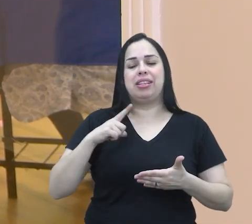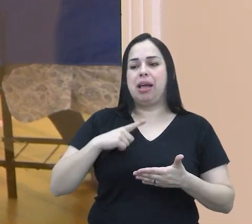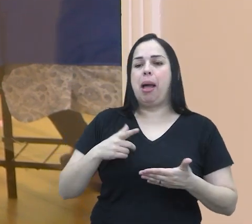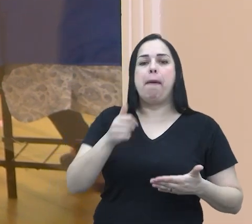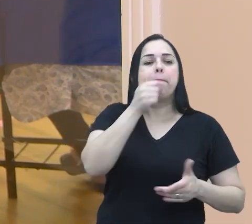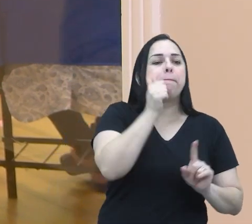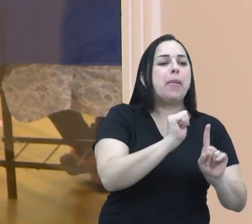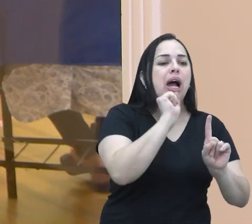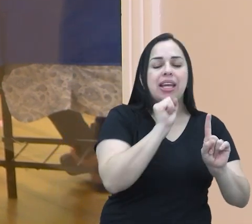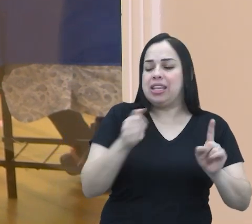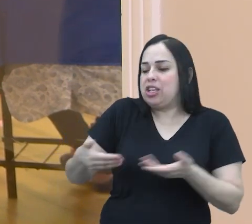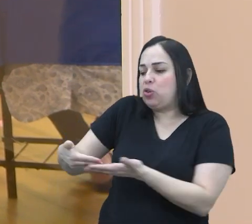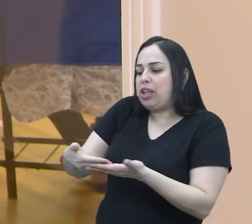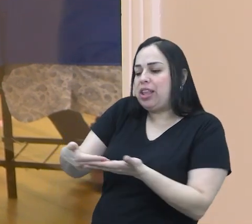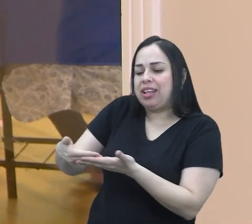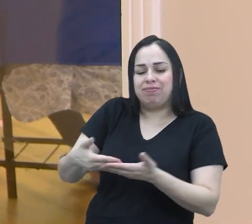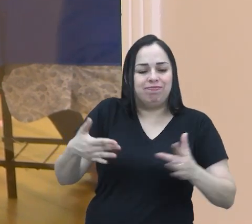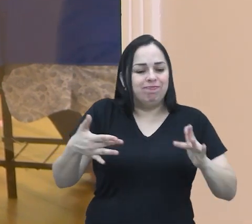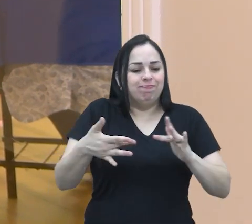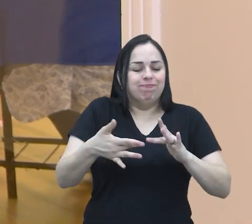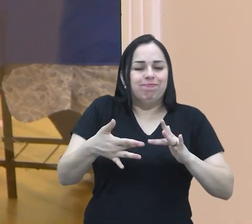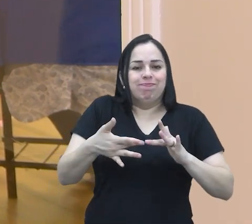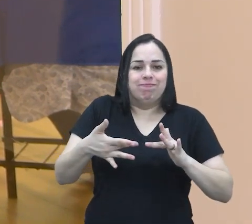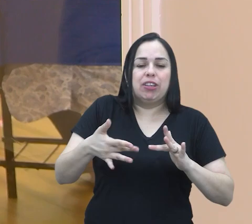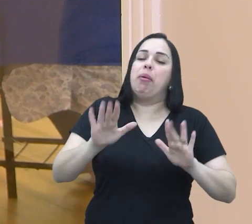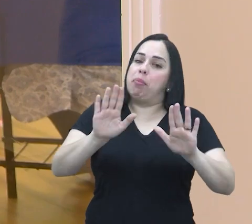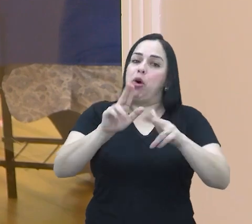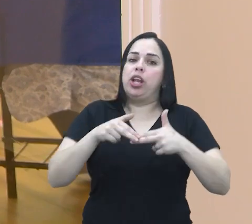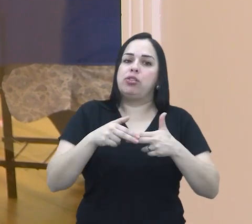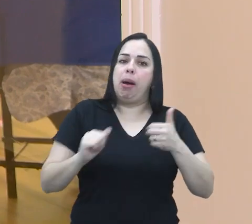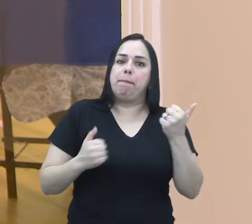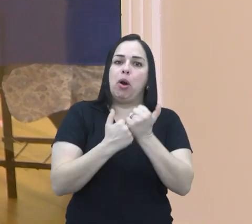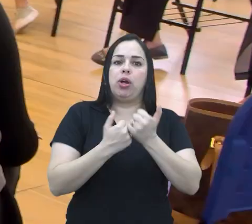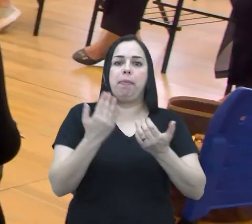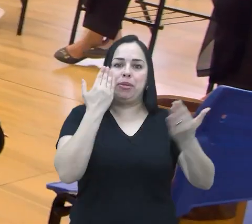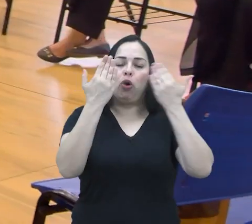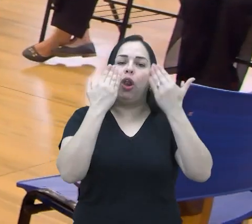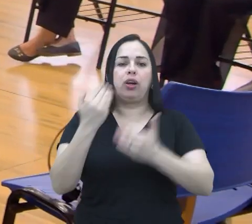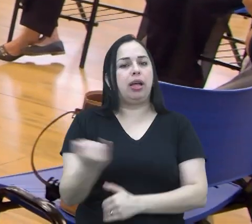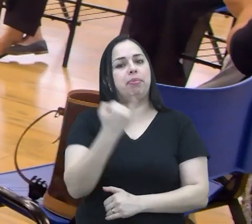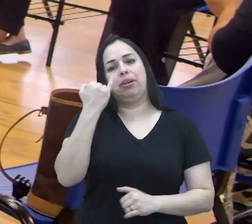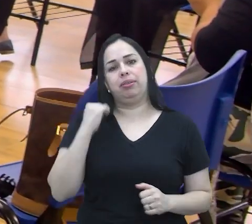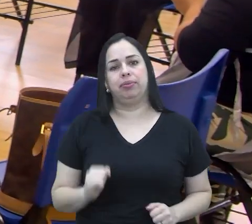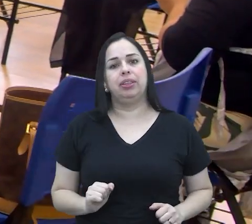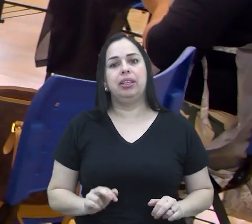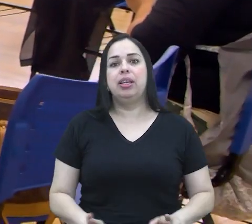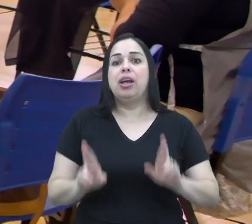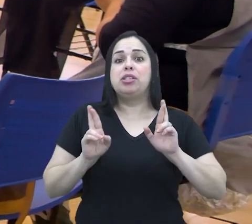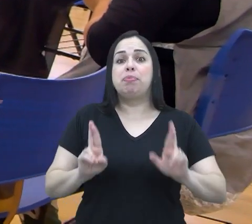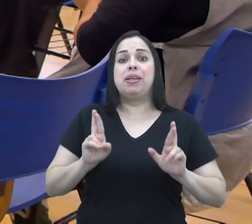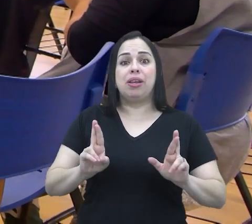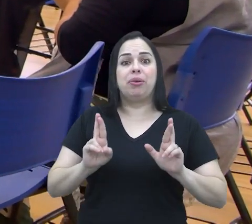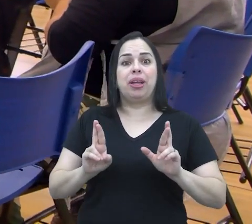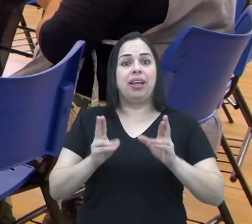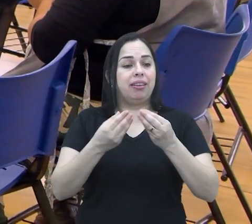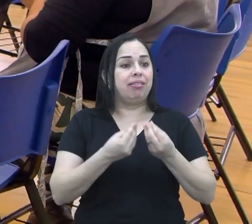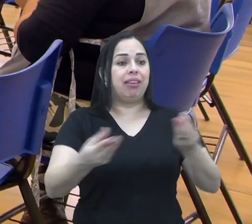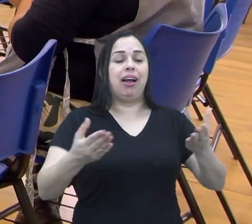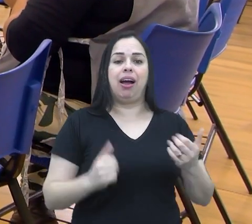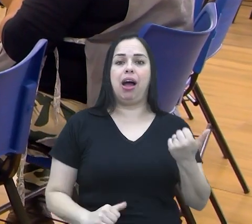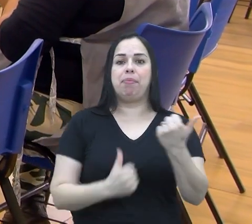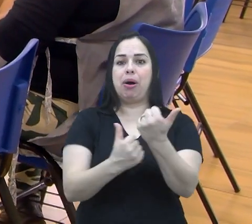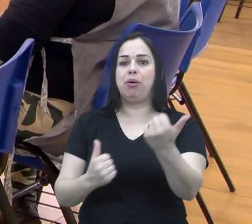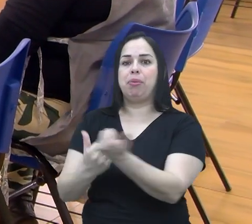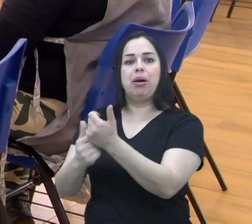Por isso, receber apoio e tratamento médico são fundamentais neste momento. A expectativa do projeto é garantir apoio